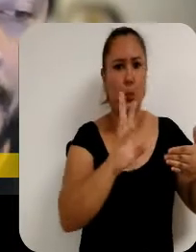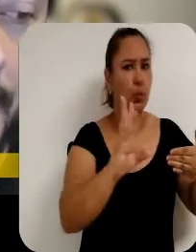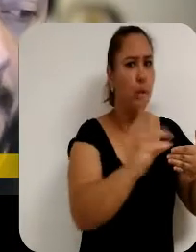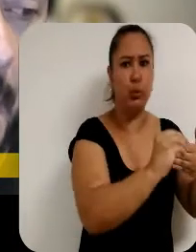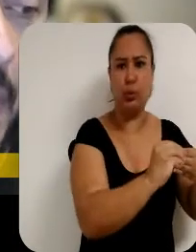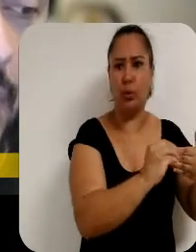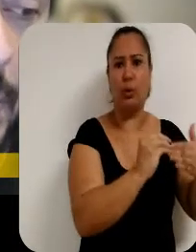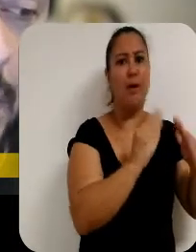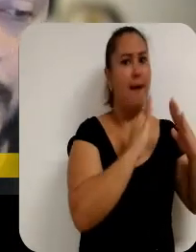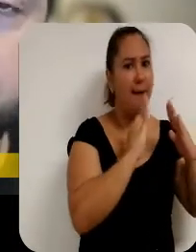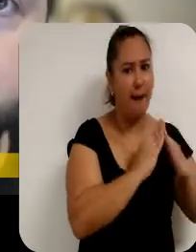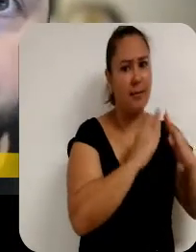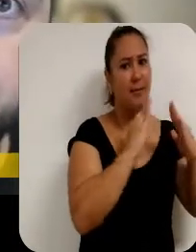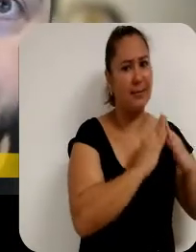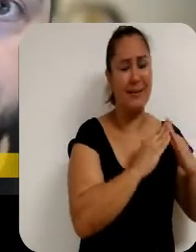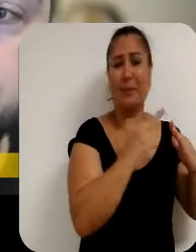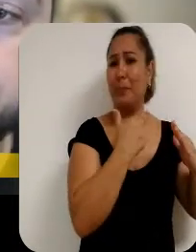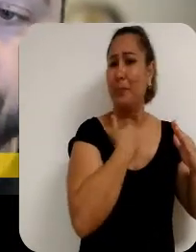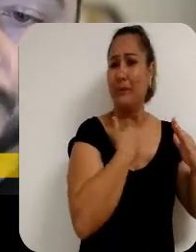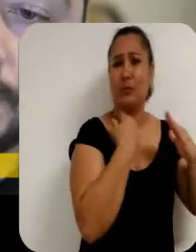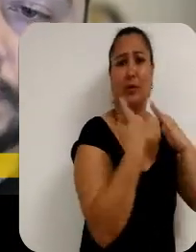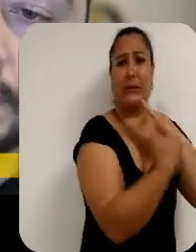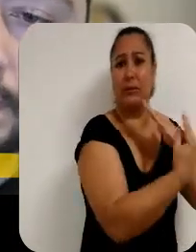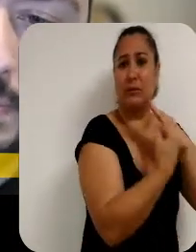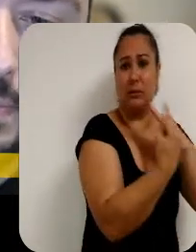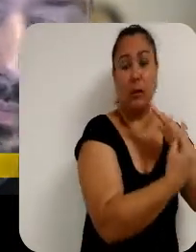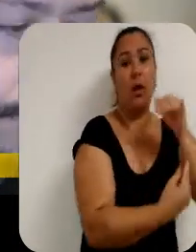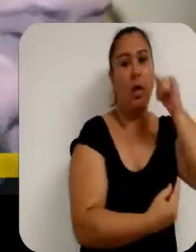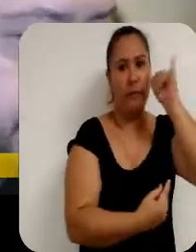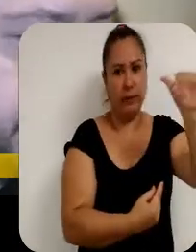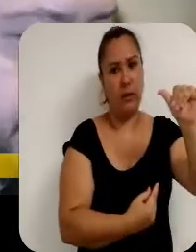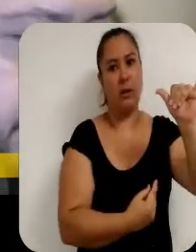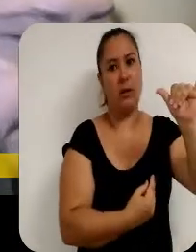evita 1 milhão de mortes.